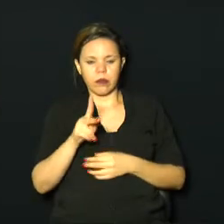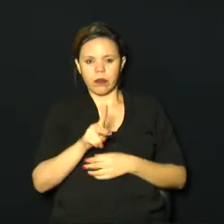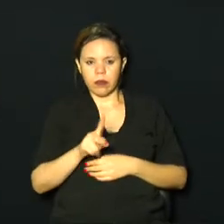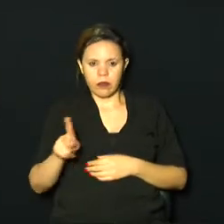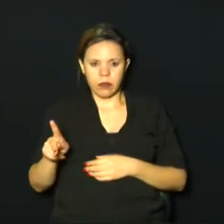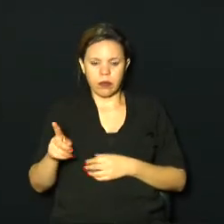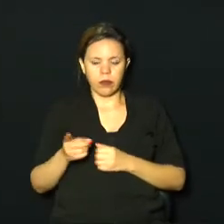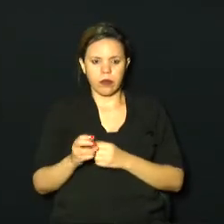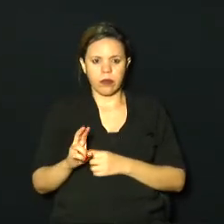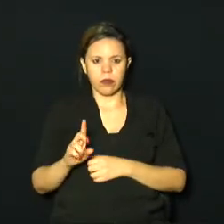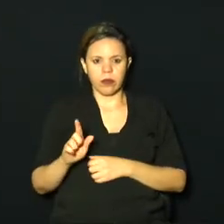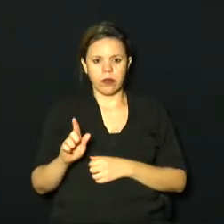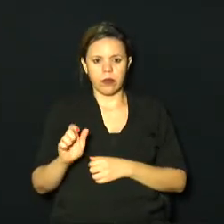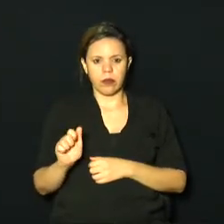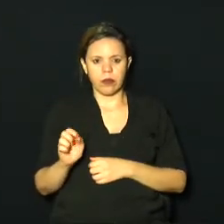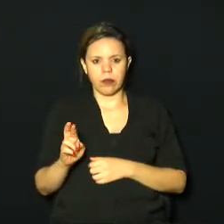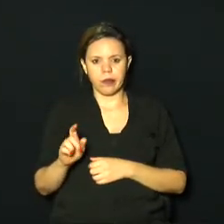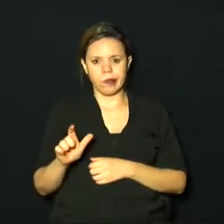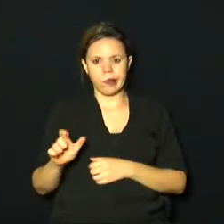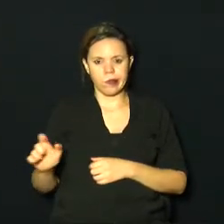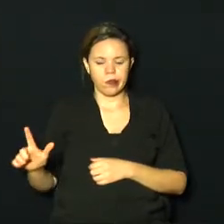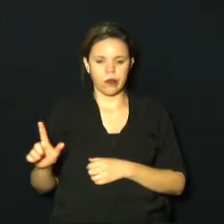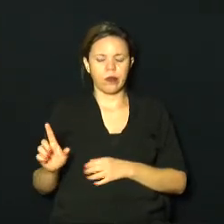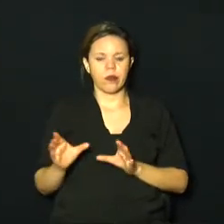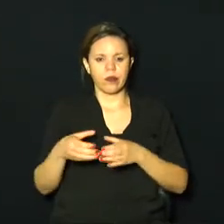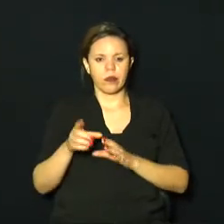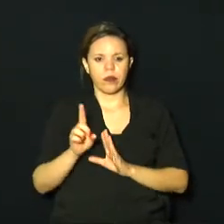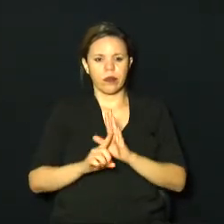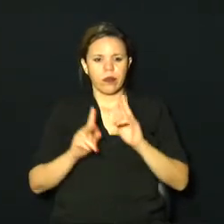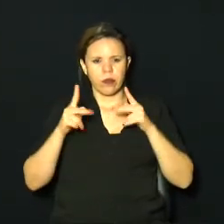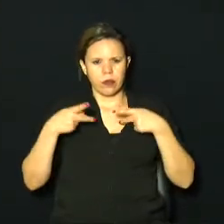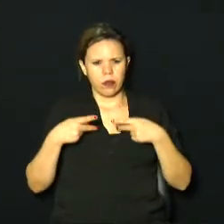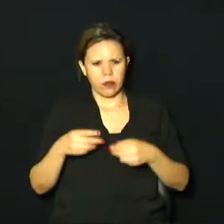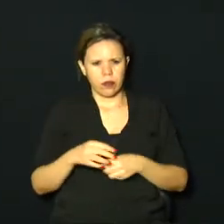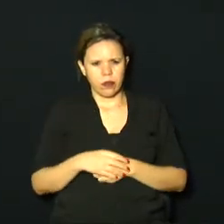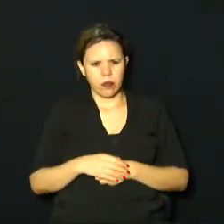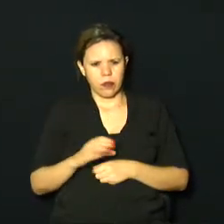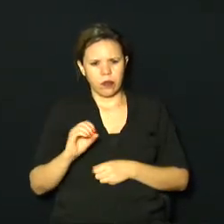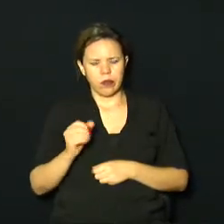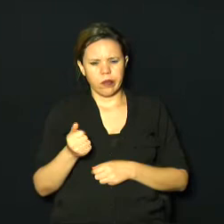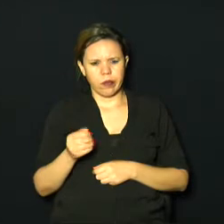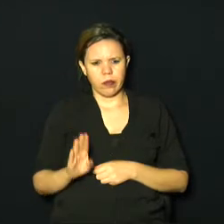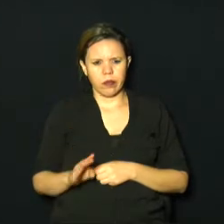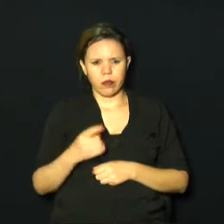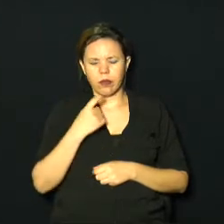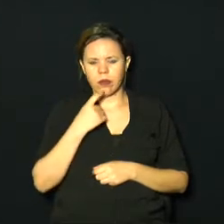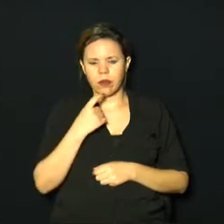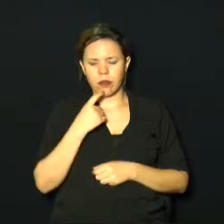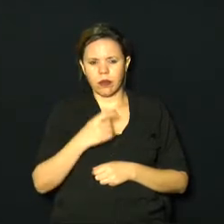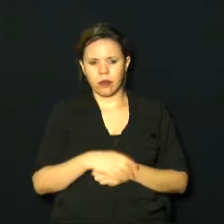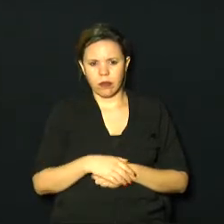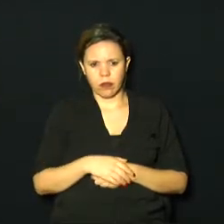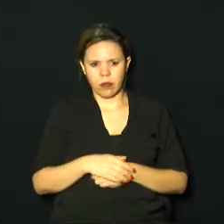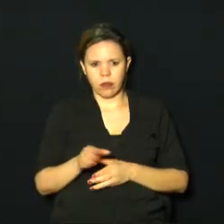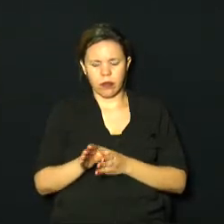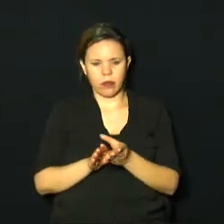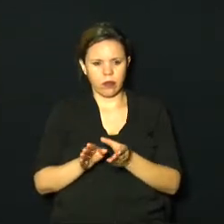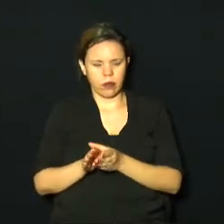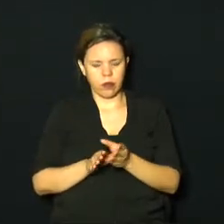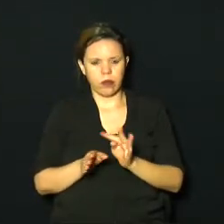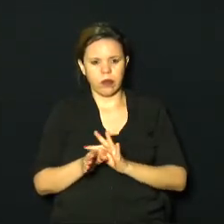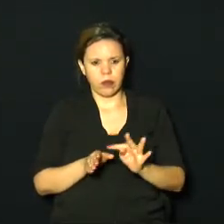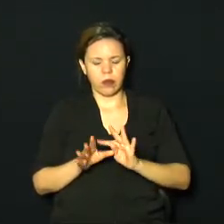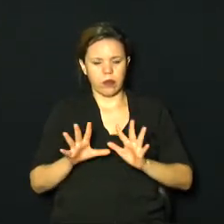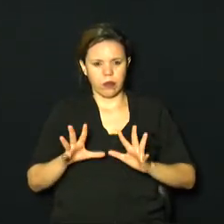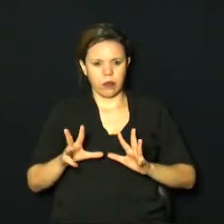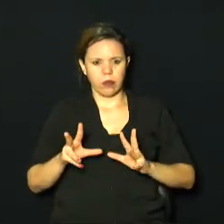doutor Gabriel, vice-presidente da Comissão de Direitos Humanos da OAB Campinas, que também nos acompanha, a conselheira tutelar e a